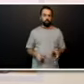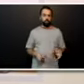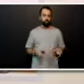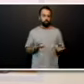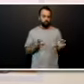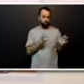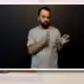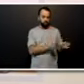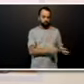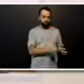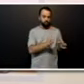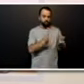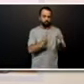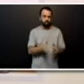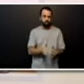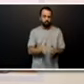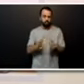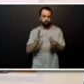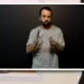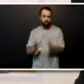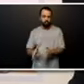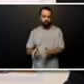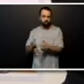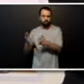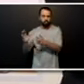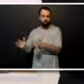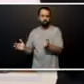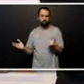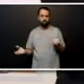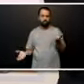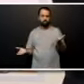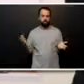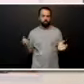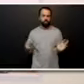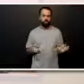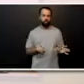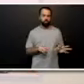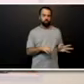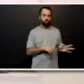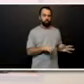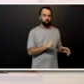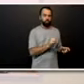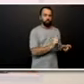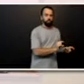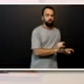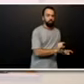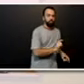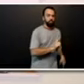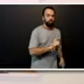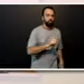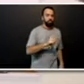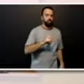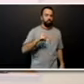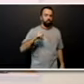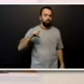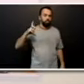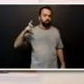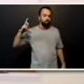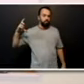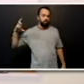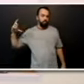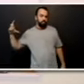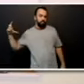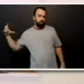Posições relativas, sempre do menor para o maior.